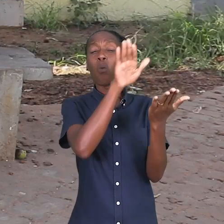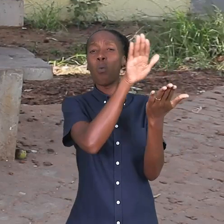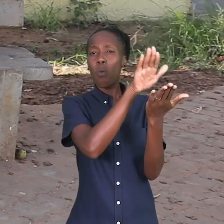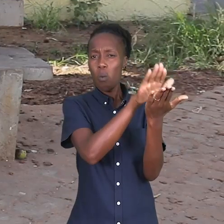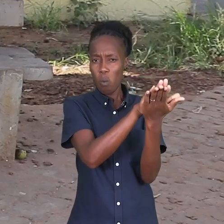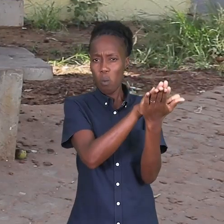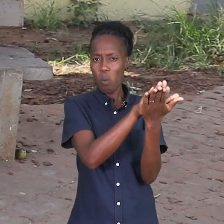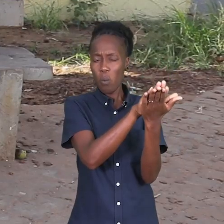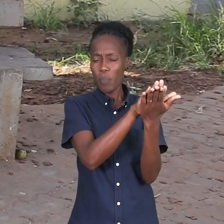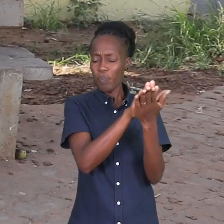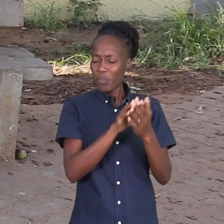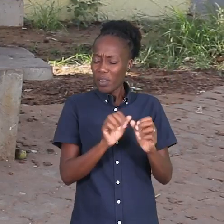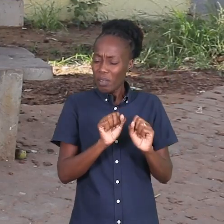encontramos,